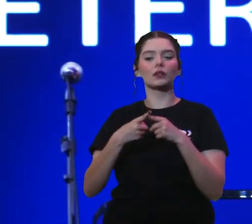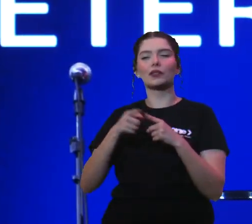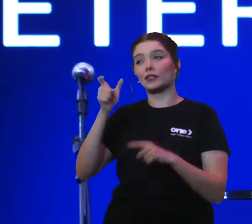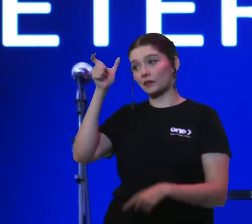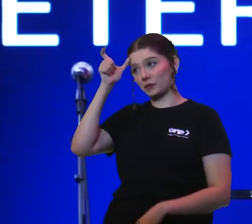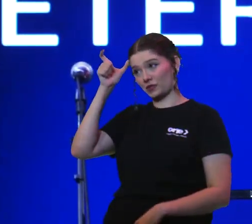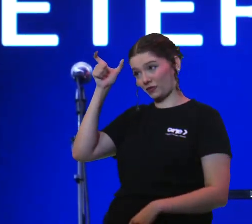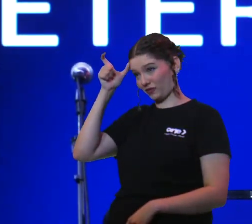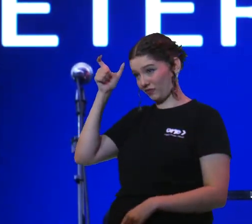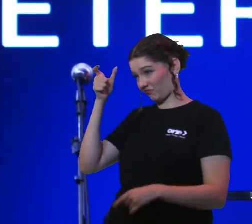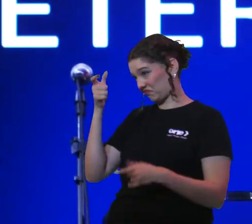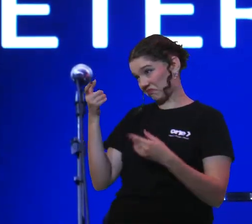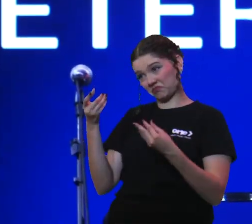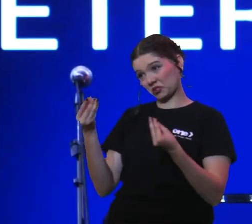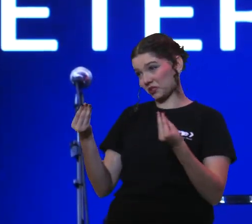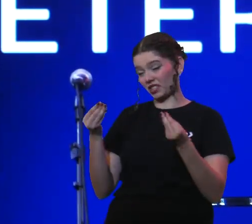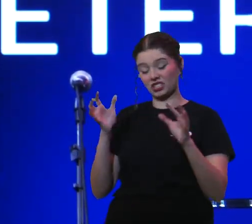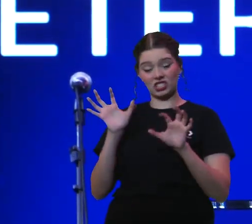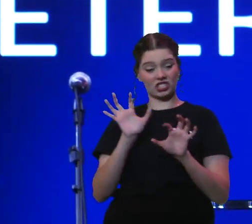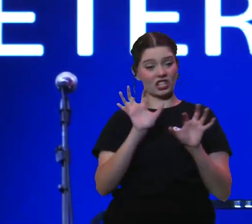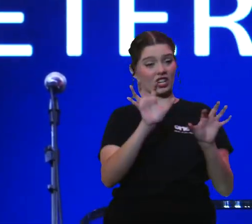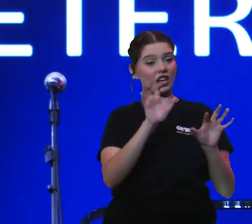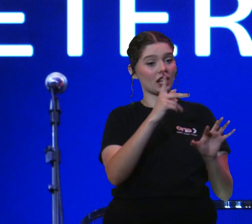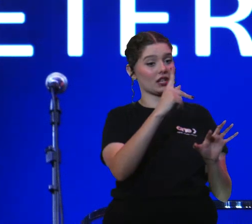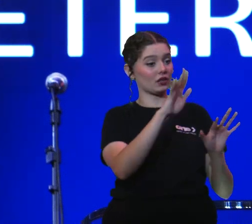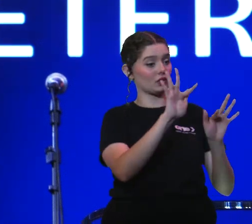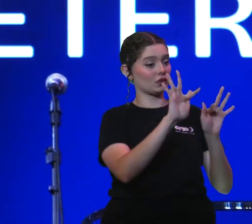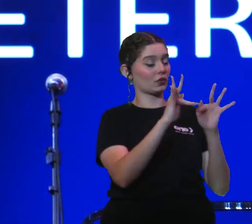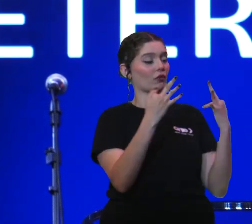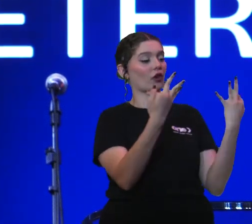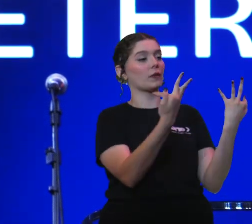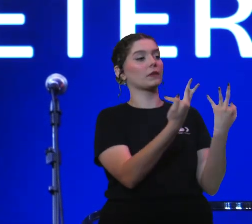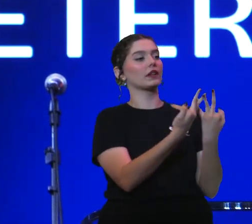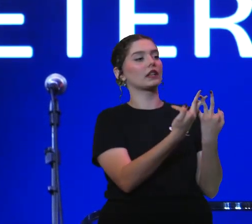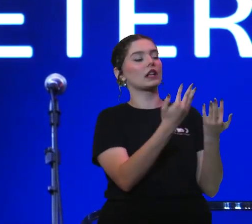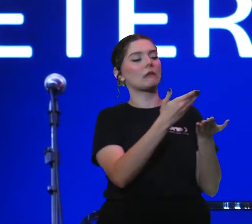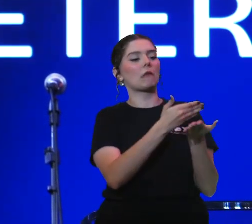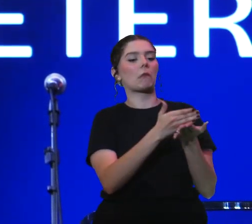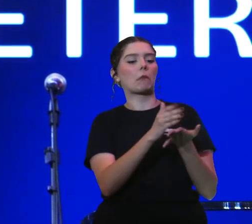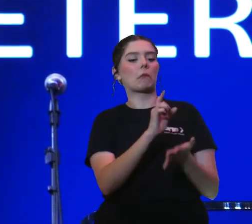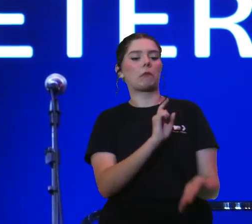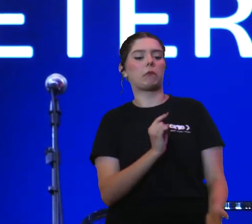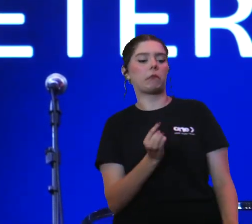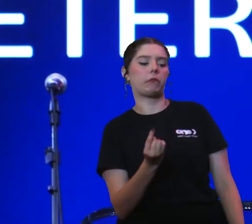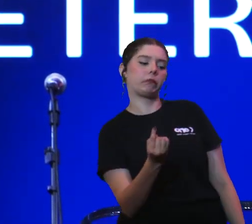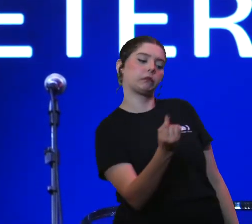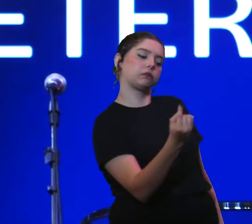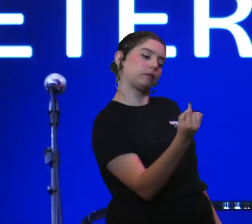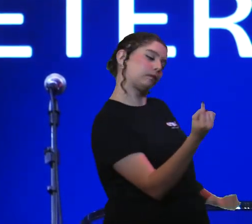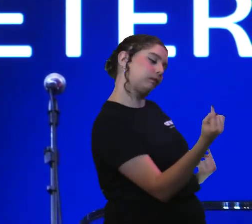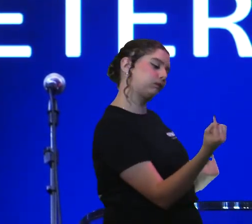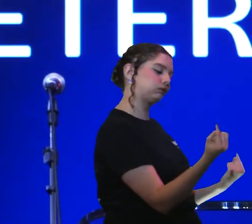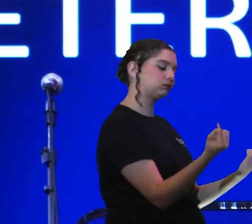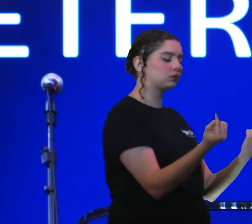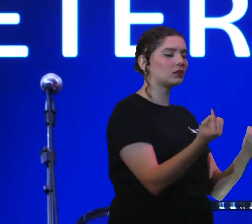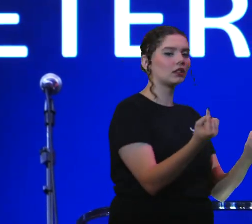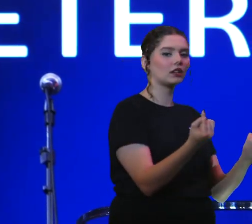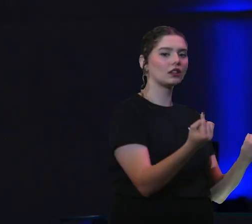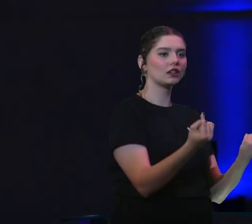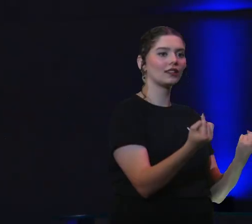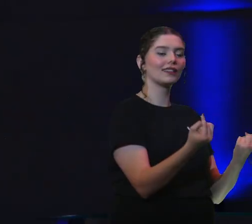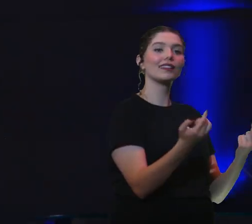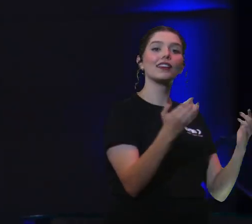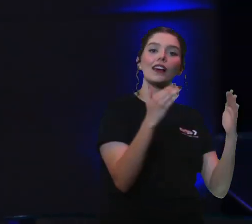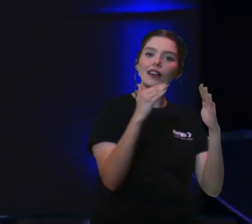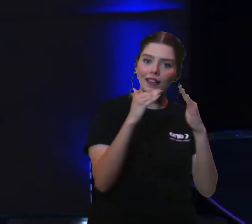vida ou as pessoas da tua família, ele começa a ir pelas beiradas. Parece mineirinho, gente. E lá em